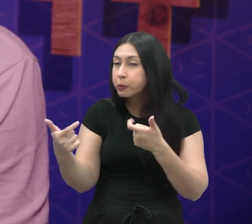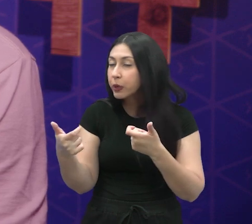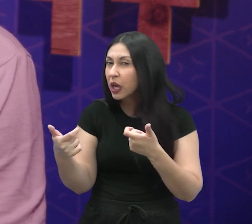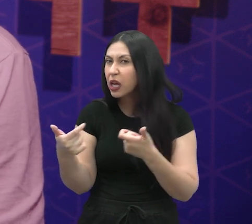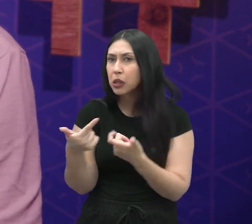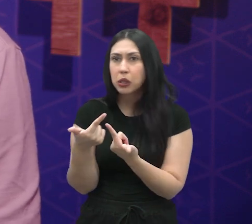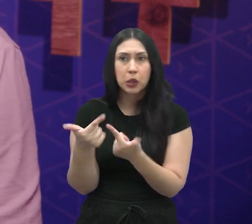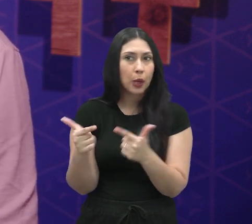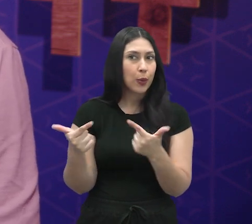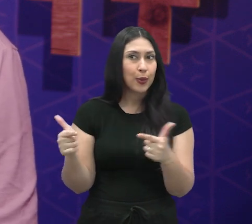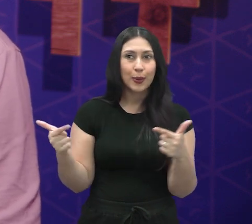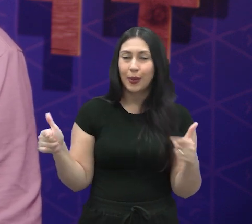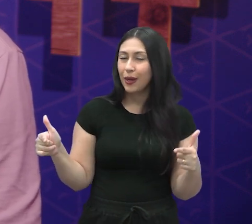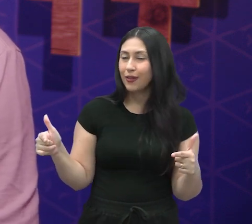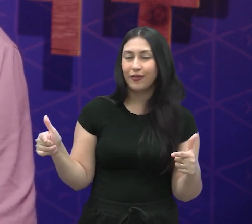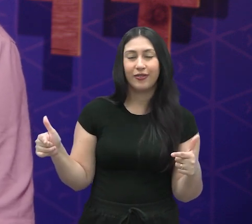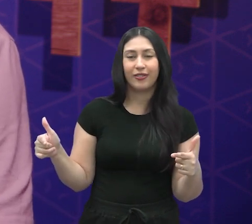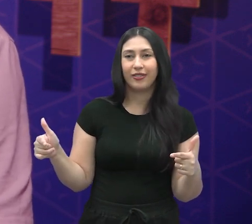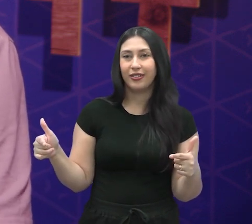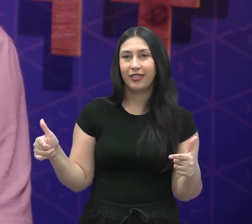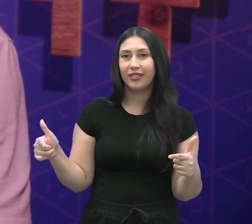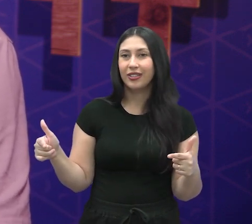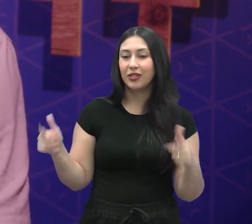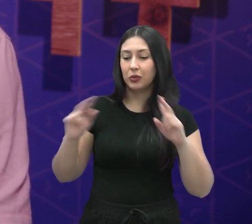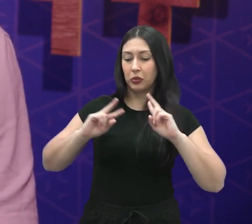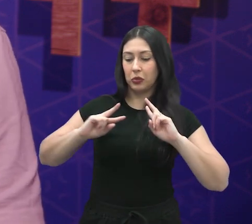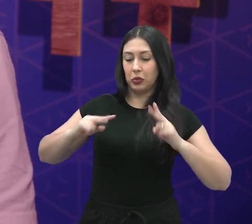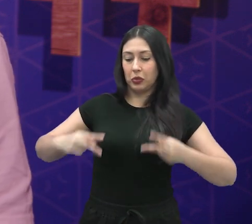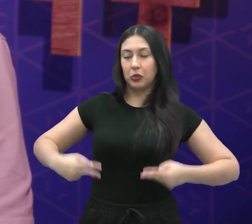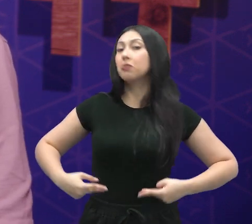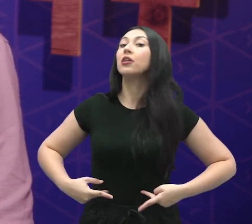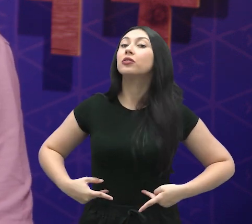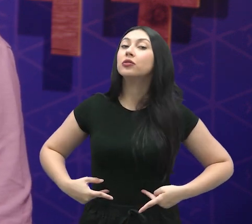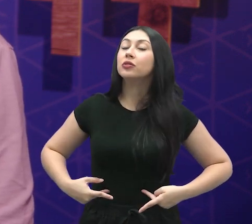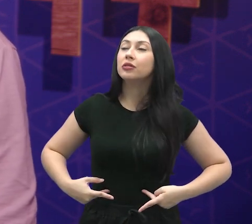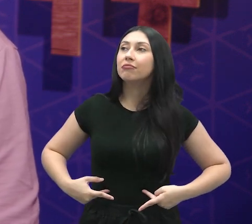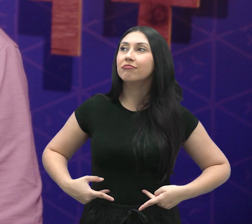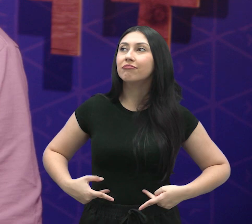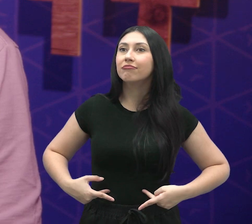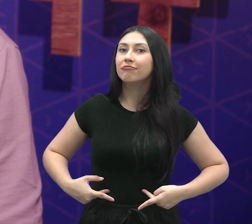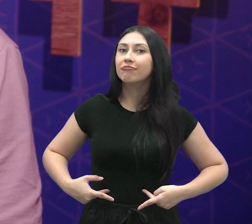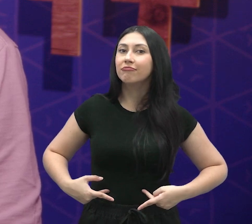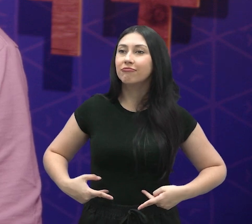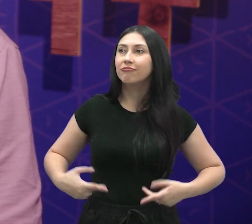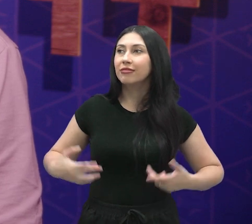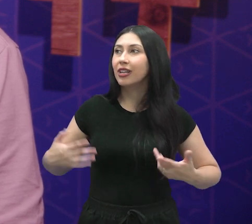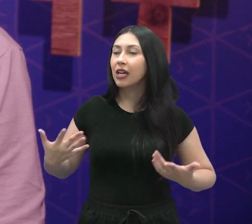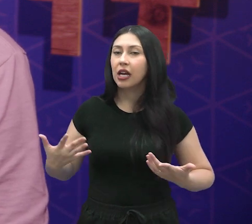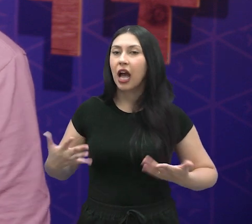guerra entre um e outro, os seres humanos eles acabaram